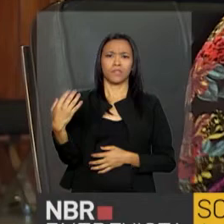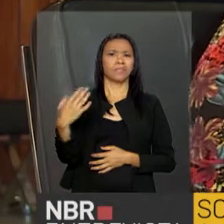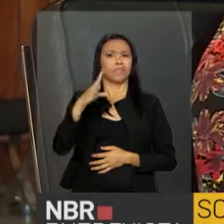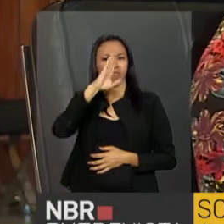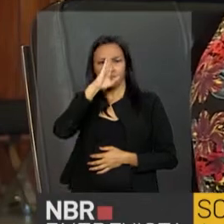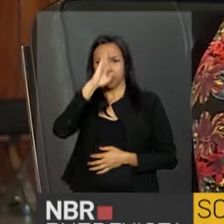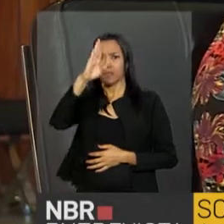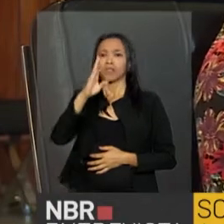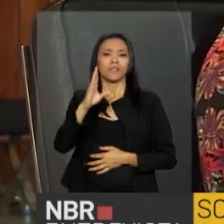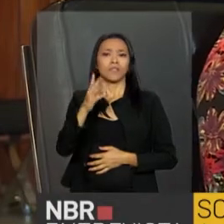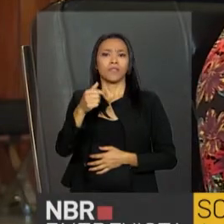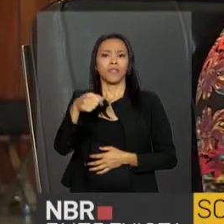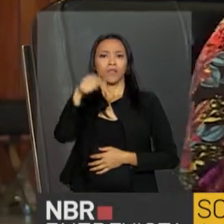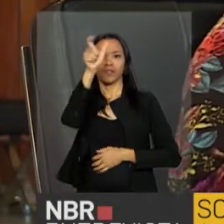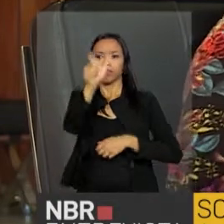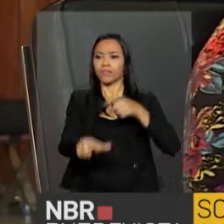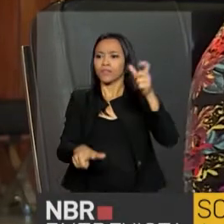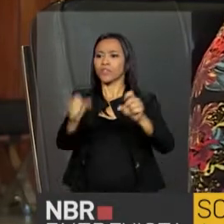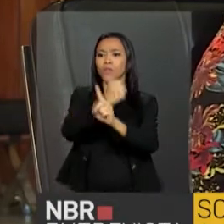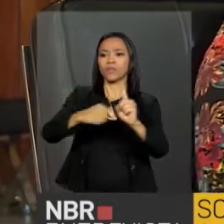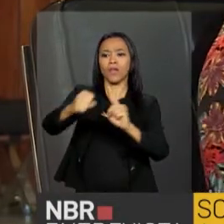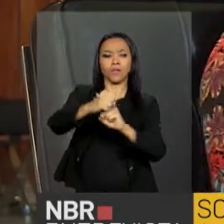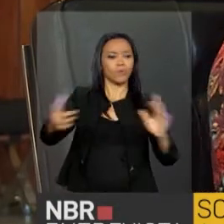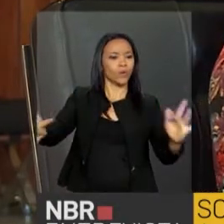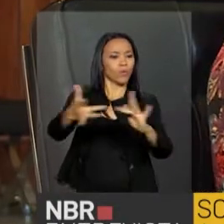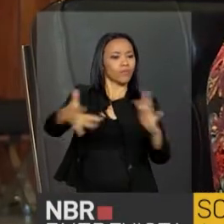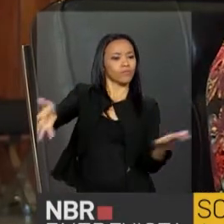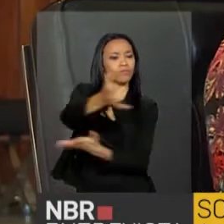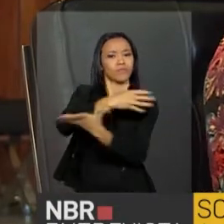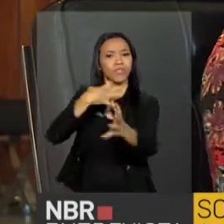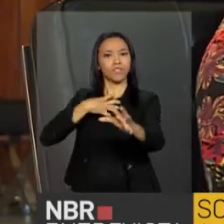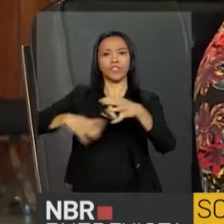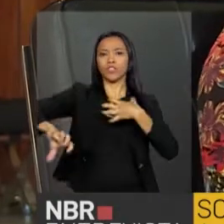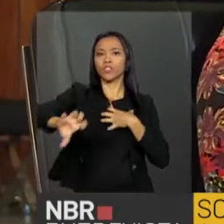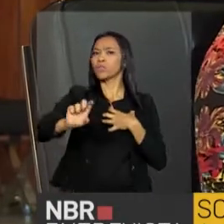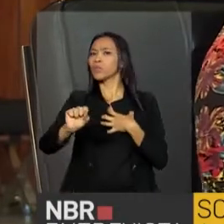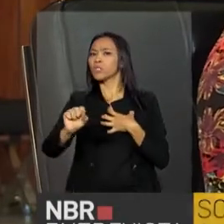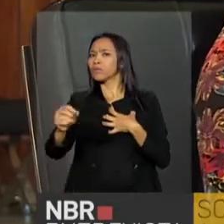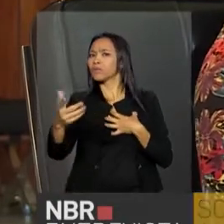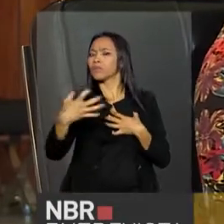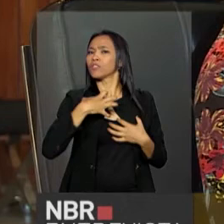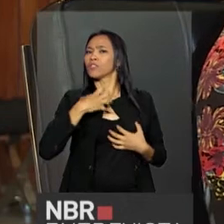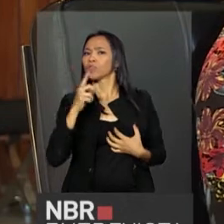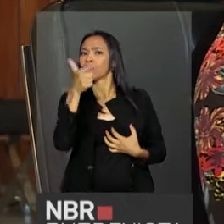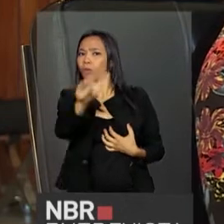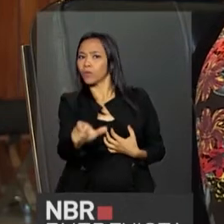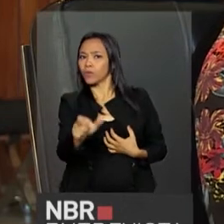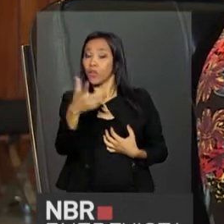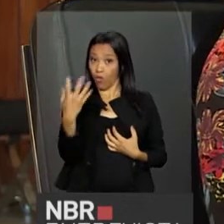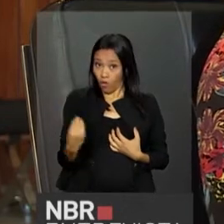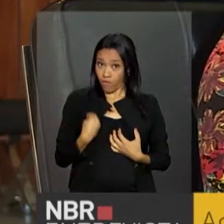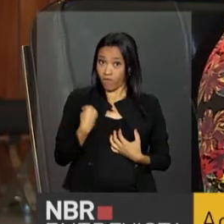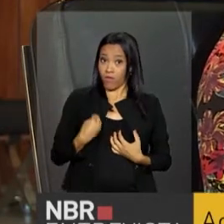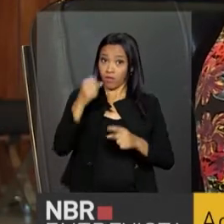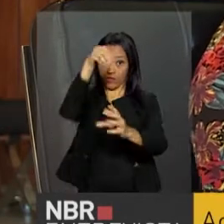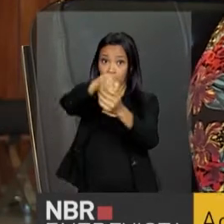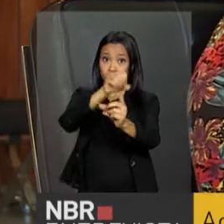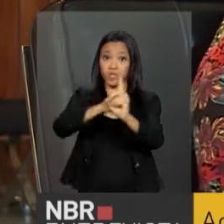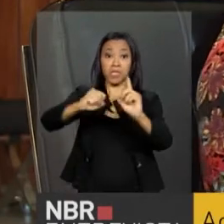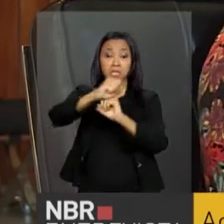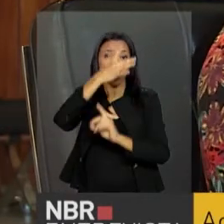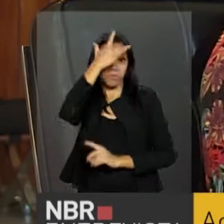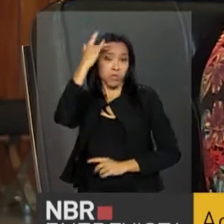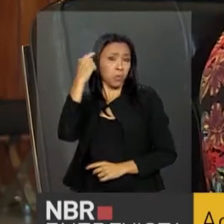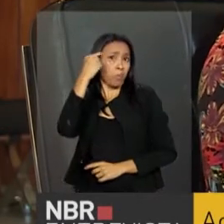eu acho que, nas relações sociais, a gente se colocar no lugar do outro. Nós vivemos hoje numa sociedade em que as pessoas não